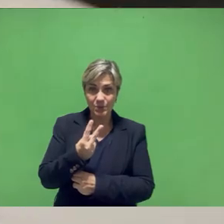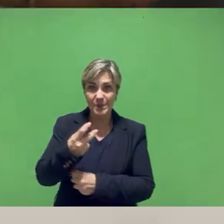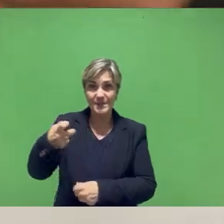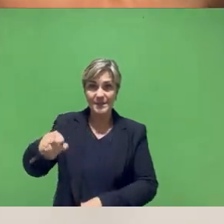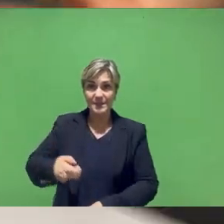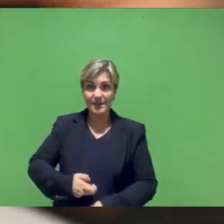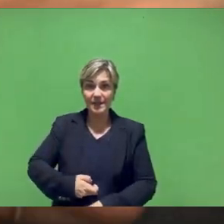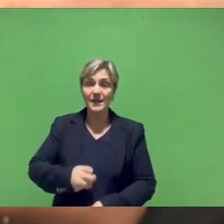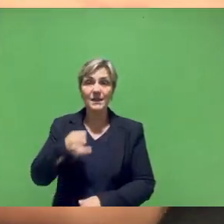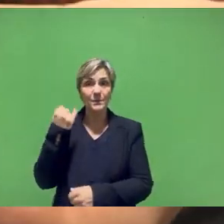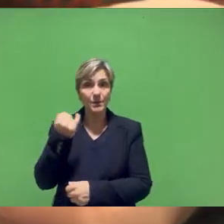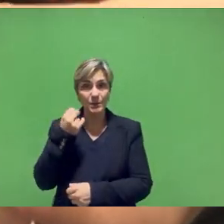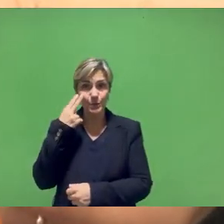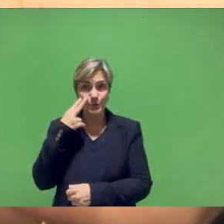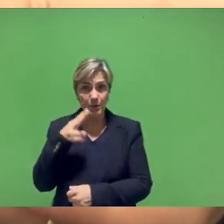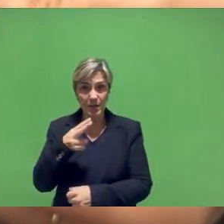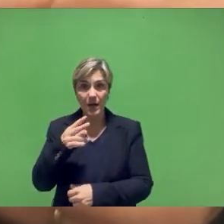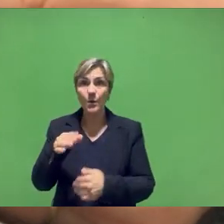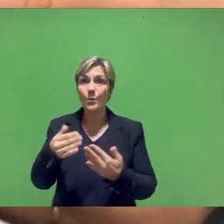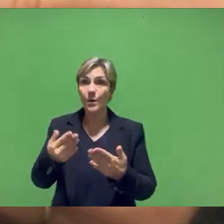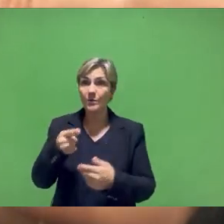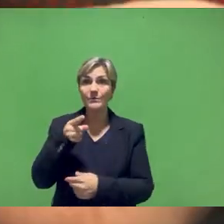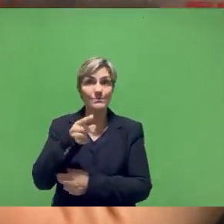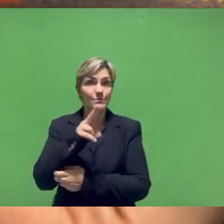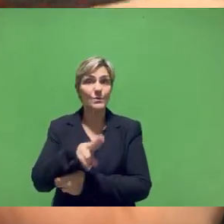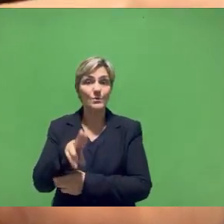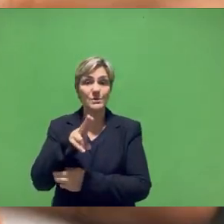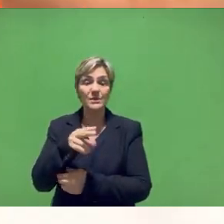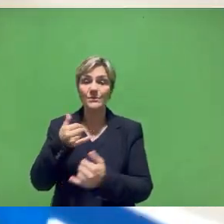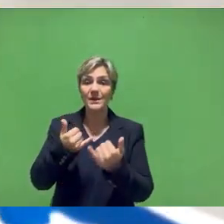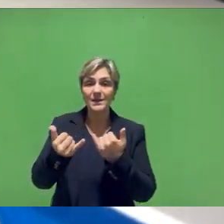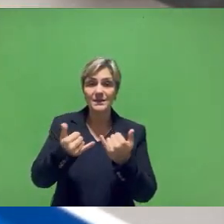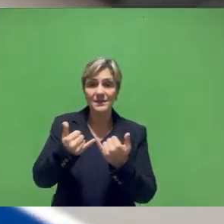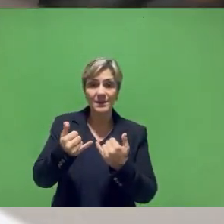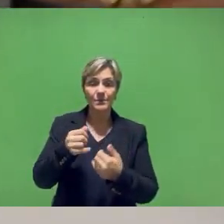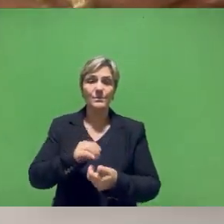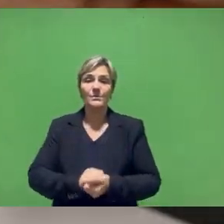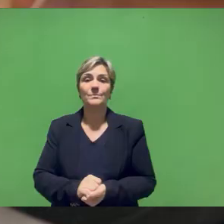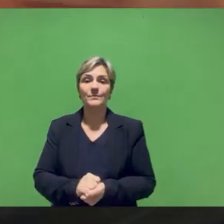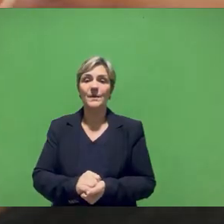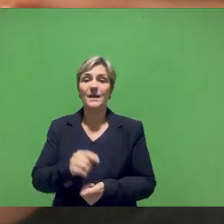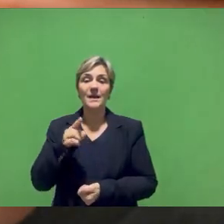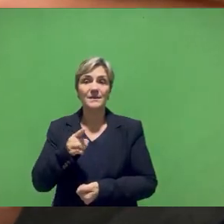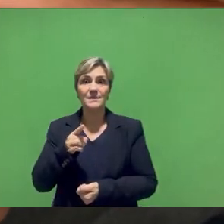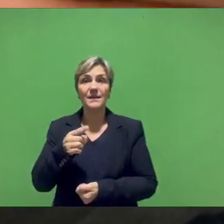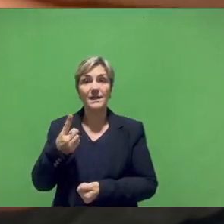bem importante olhar que seringa que você tá usando. Por exemplo, essa aqui, ó,